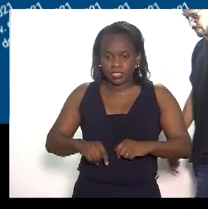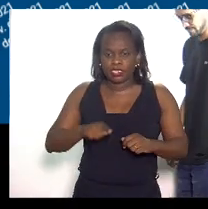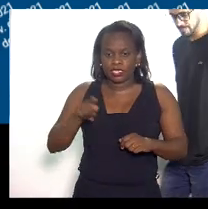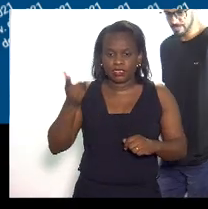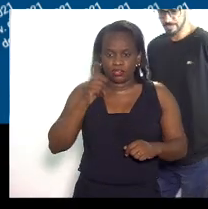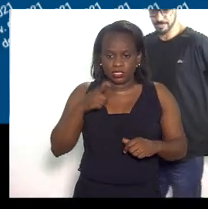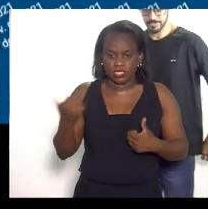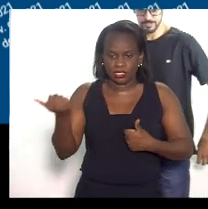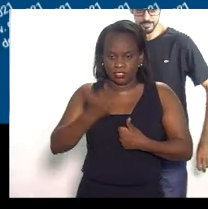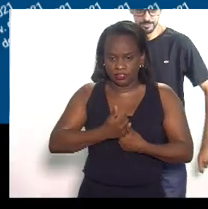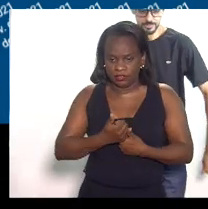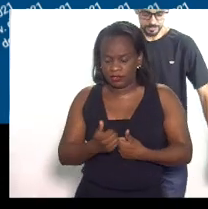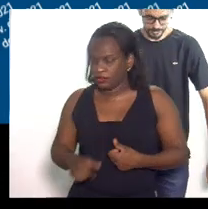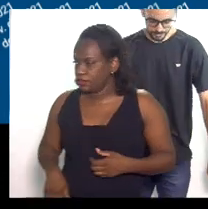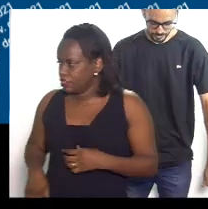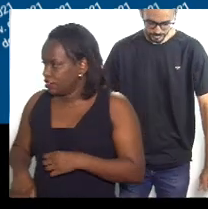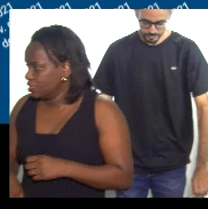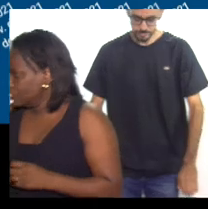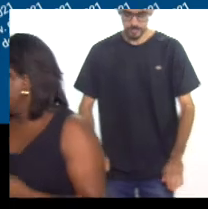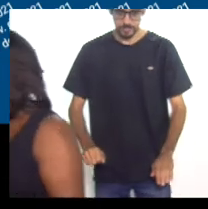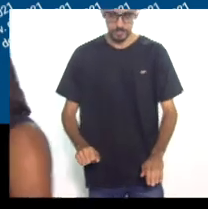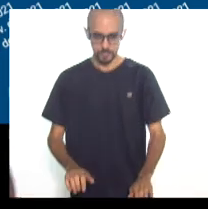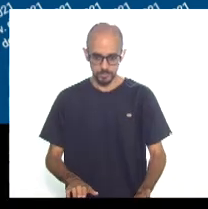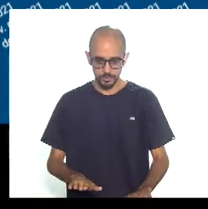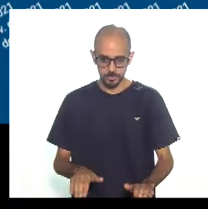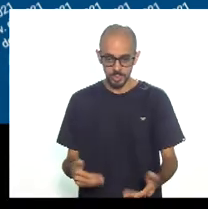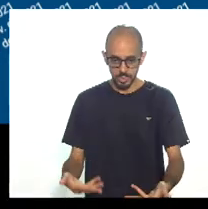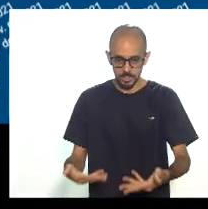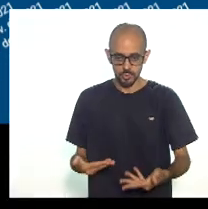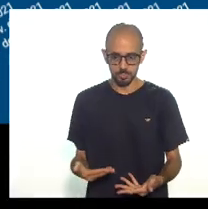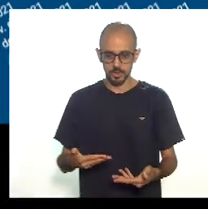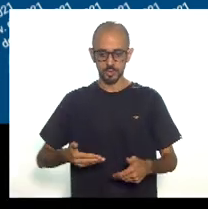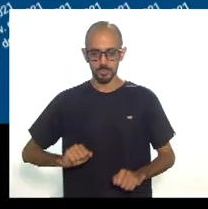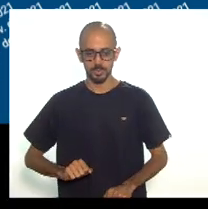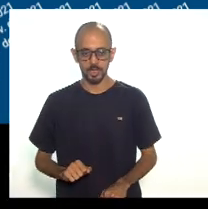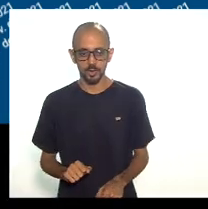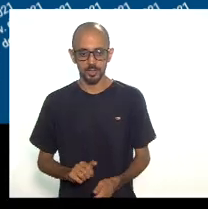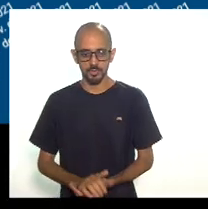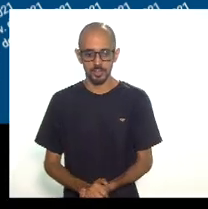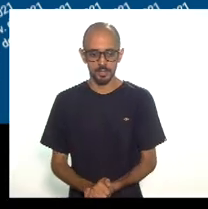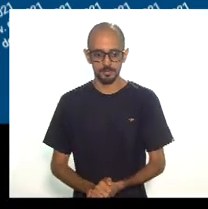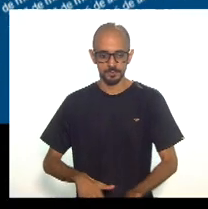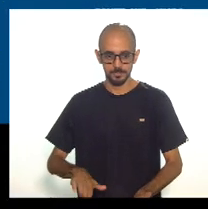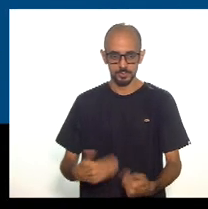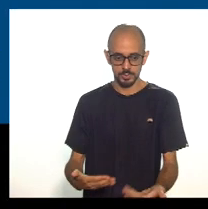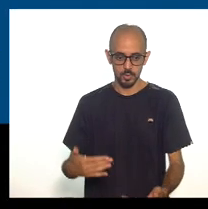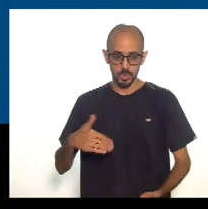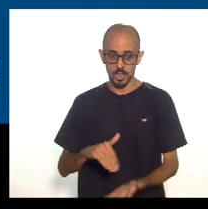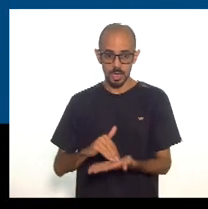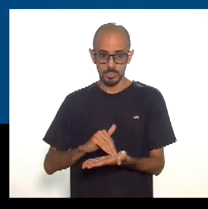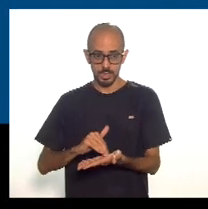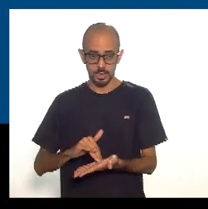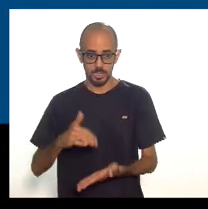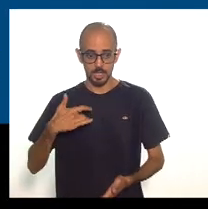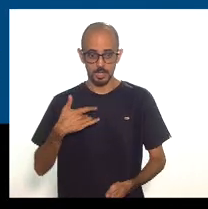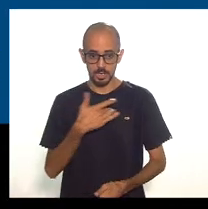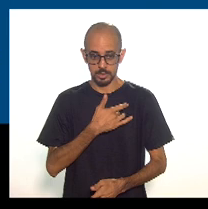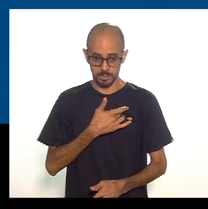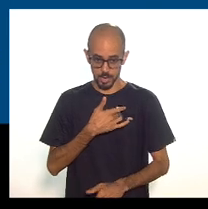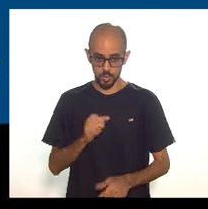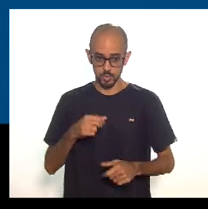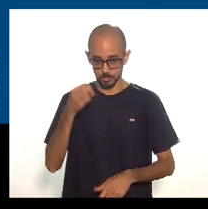capacidade desse hospital de atendimento. Quando a gente assumiu a Secretaria Municipal de Saúde, o Hospital de Campanha